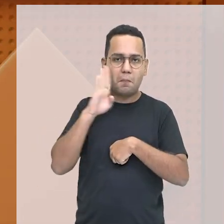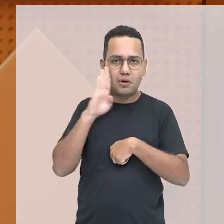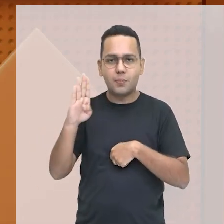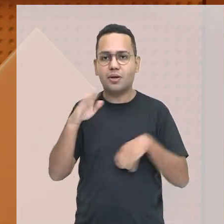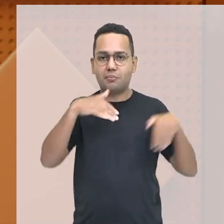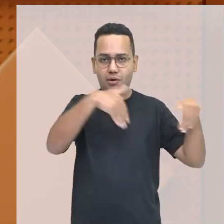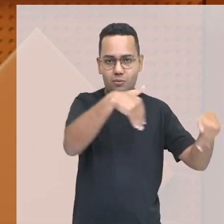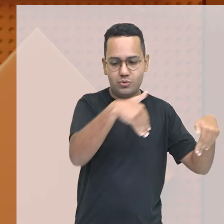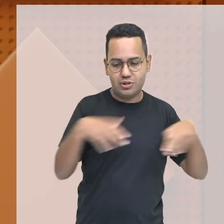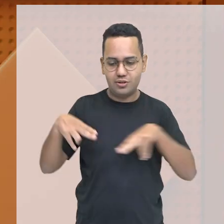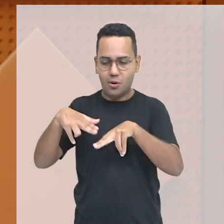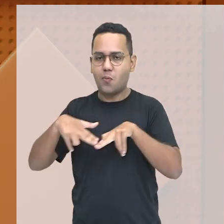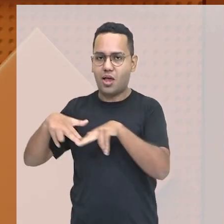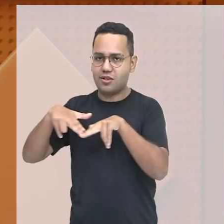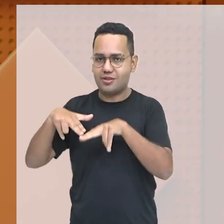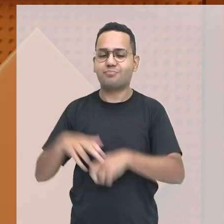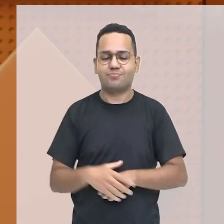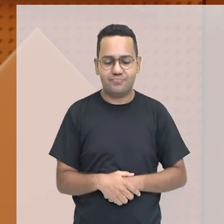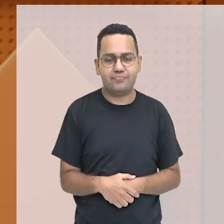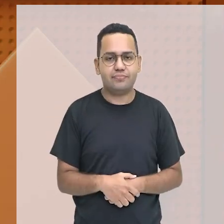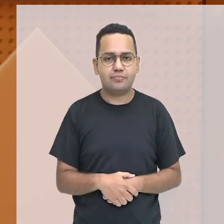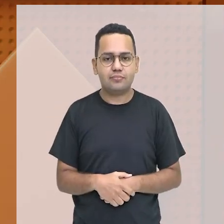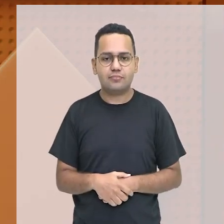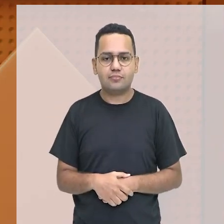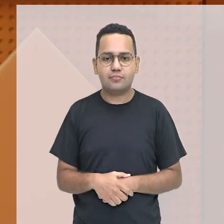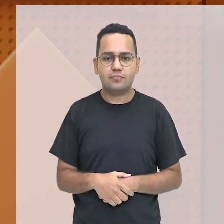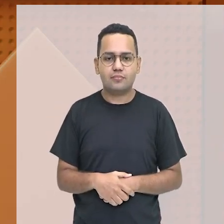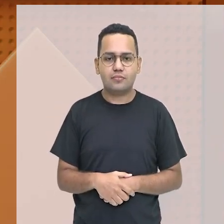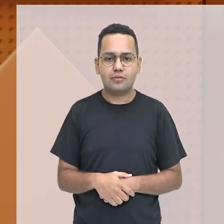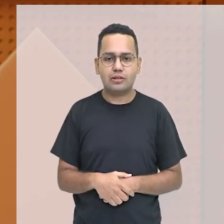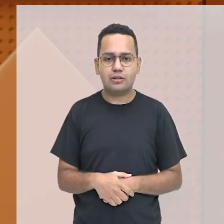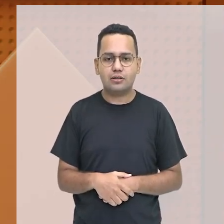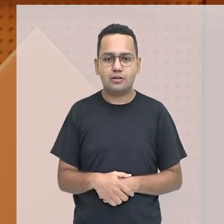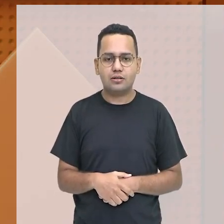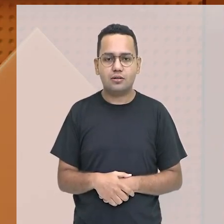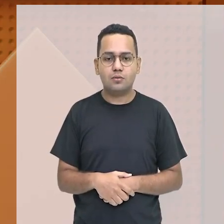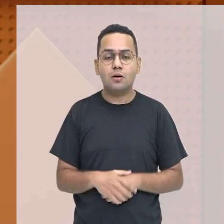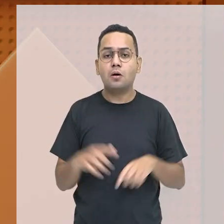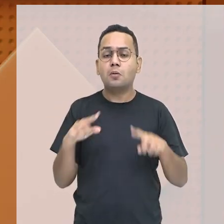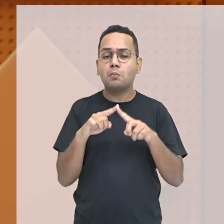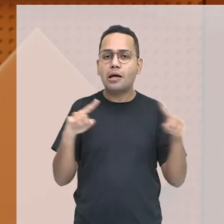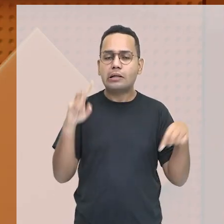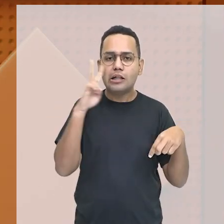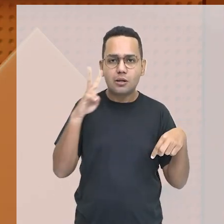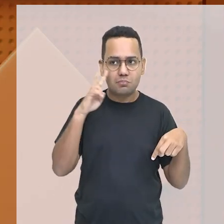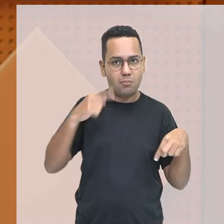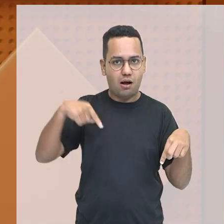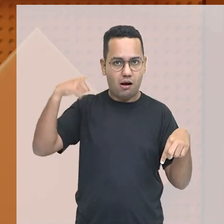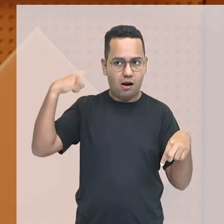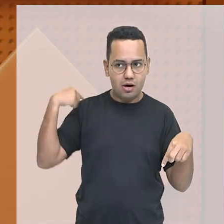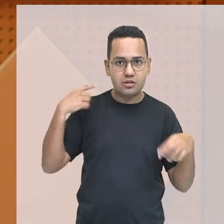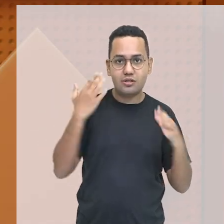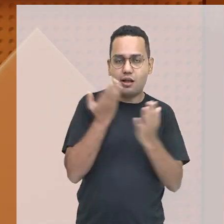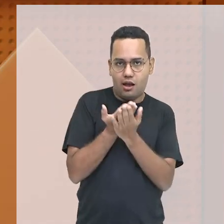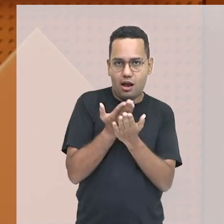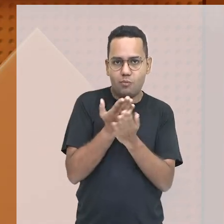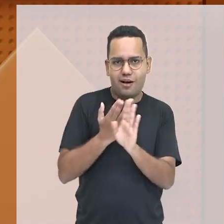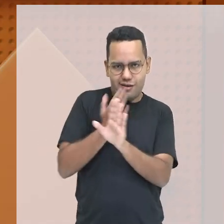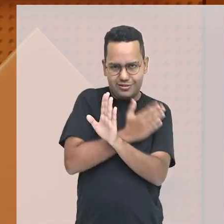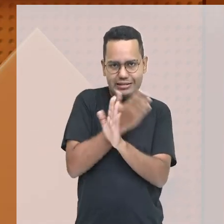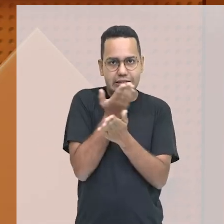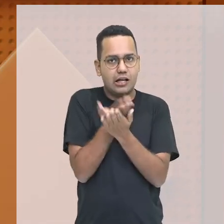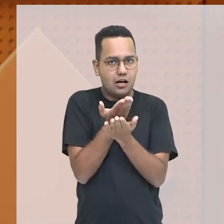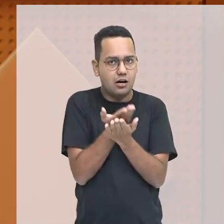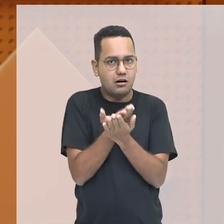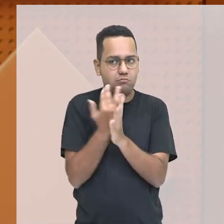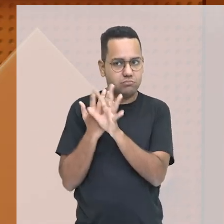aí neste continente, né? Só lembrar aqui para fazer uma emenda, né? Fazer um preâmbulo do que nós vimos em